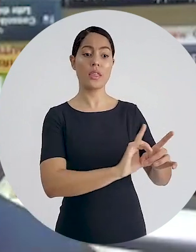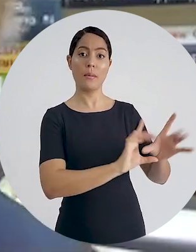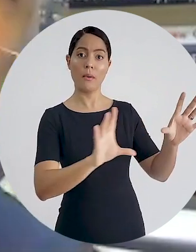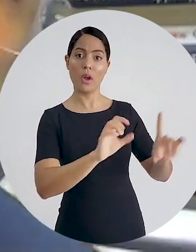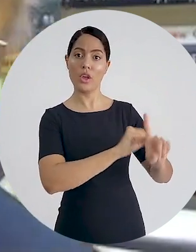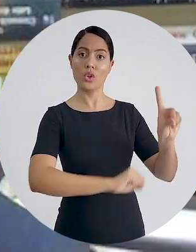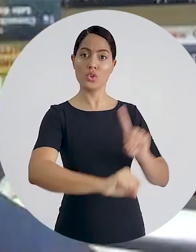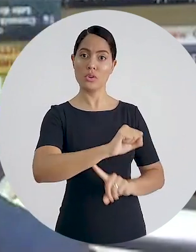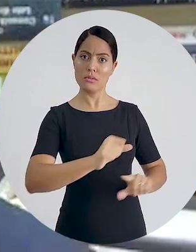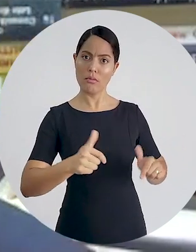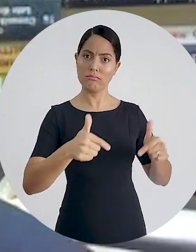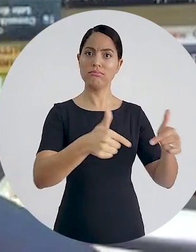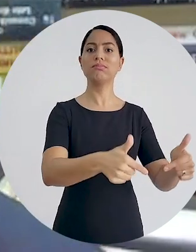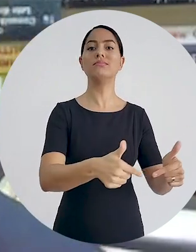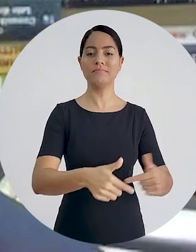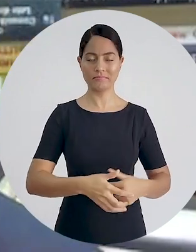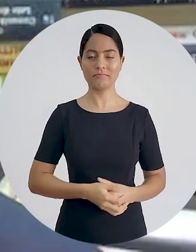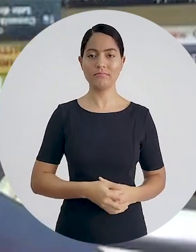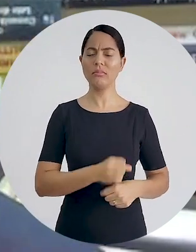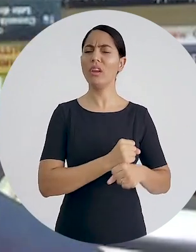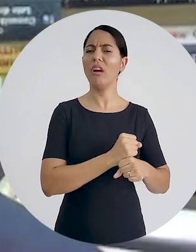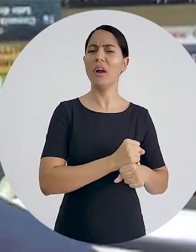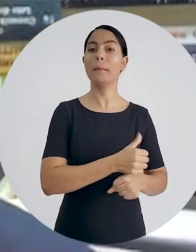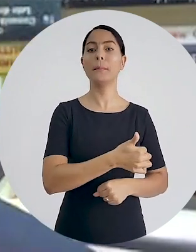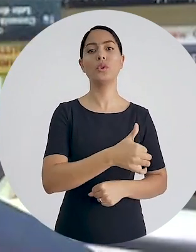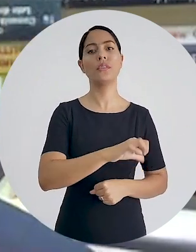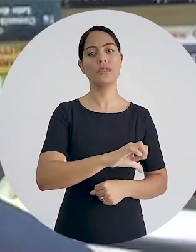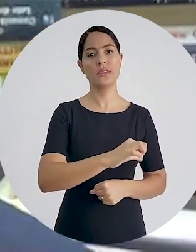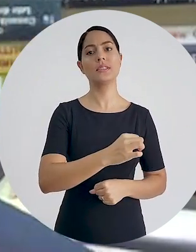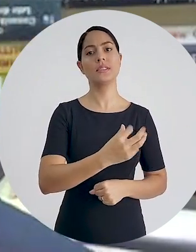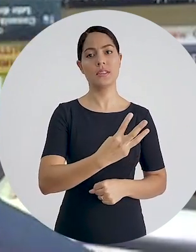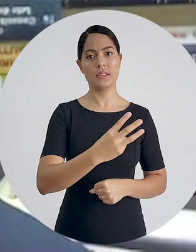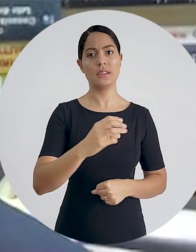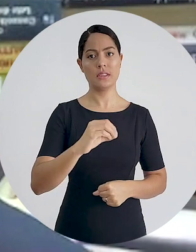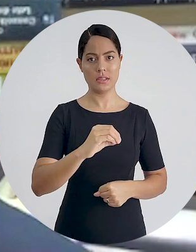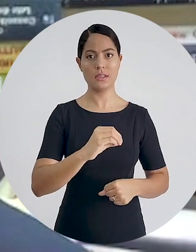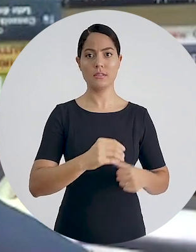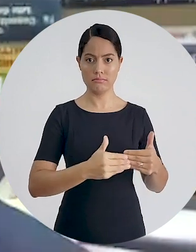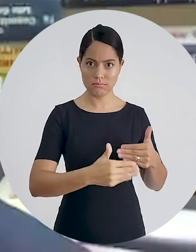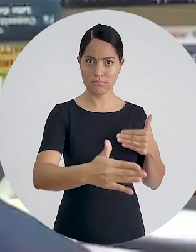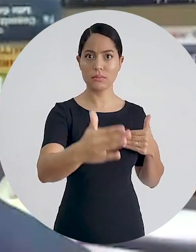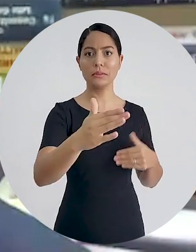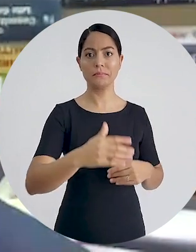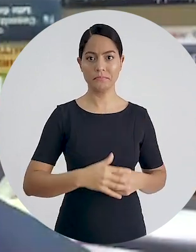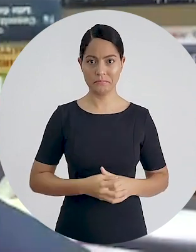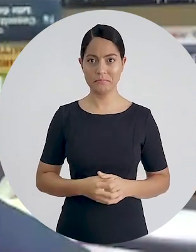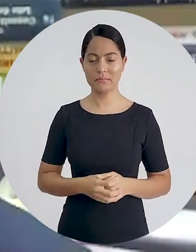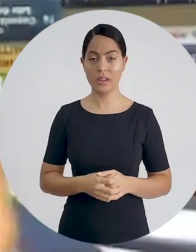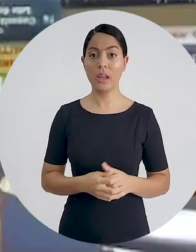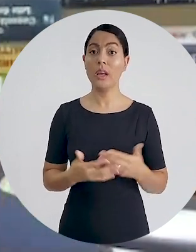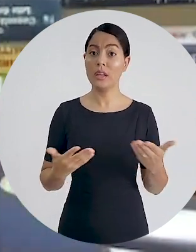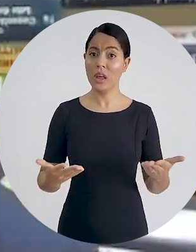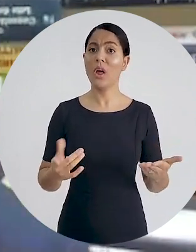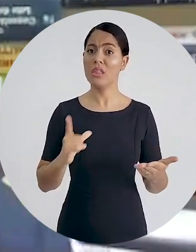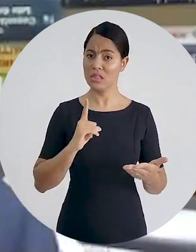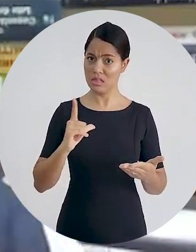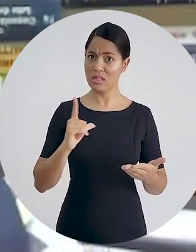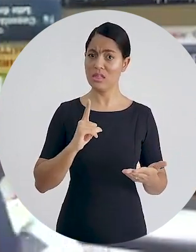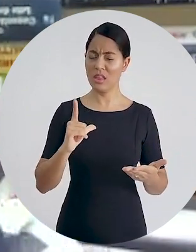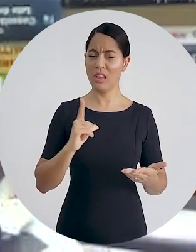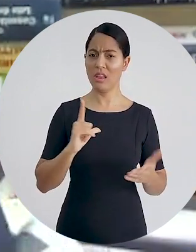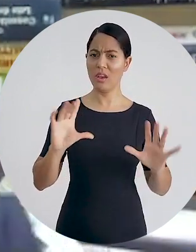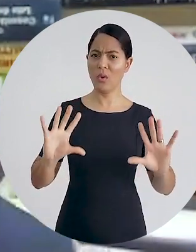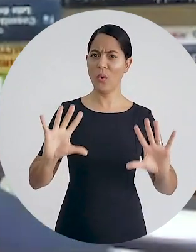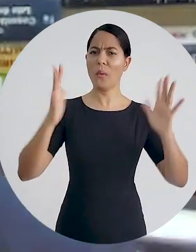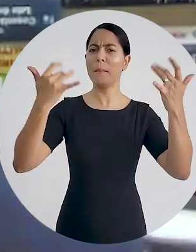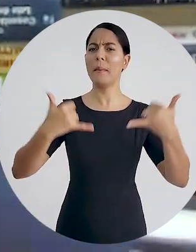república democrática de índole social a partir de 1930. Então, eu sintetizando, eu diria